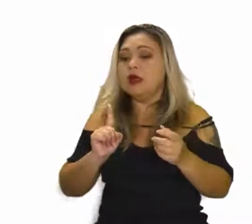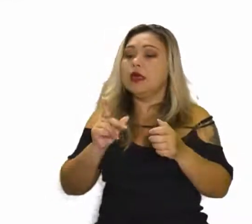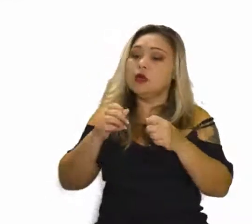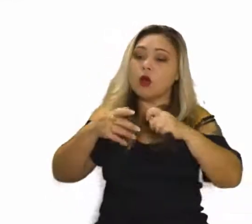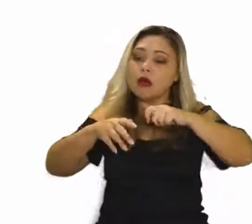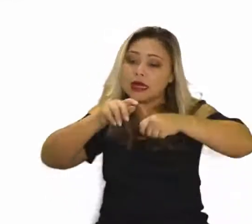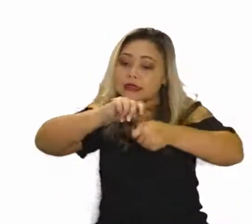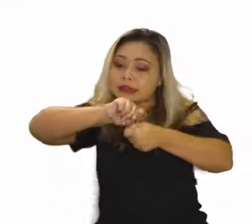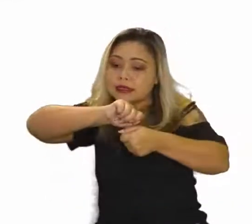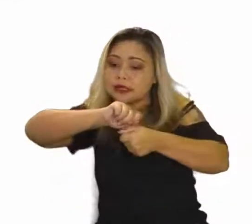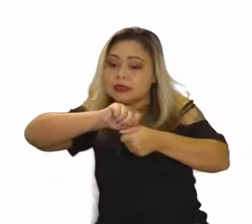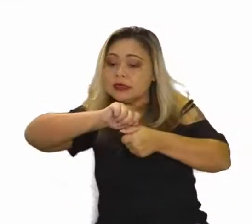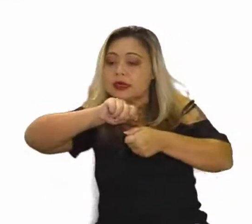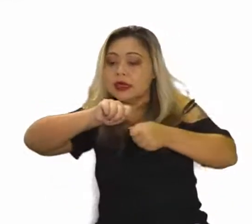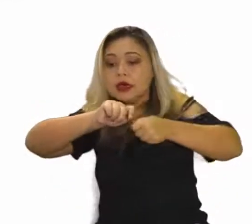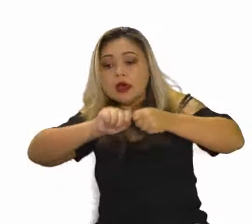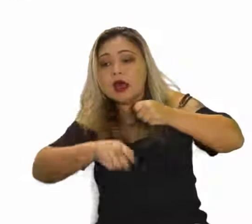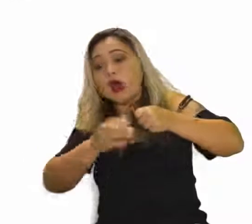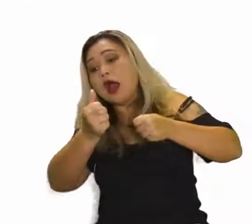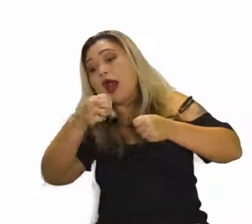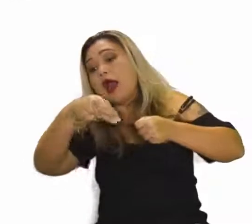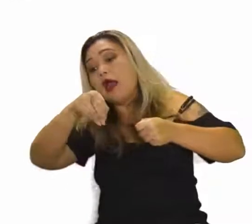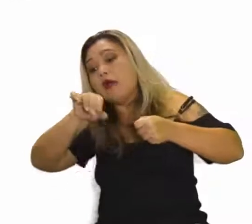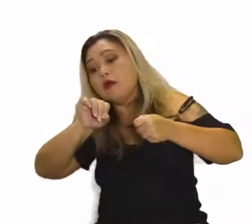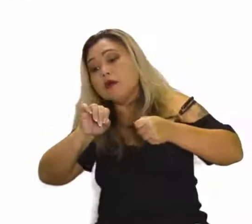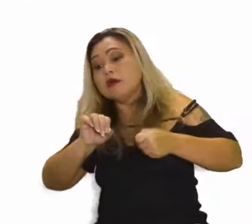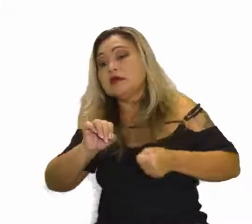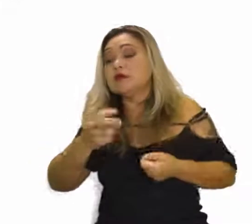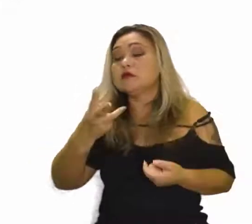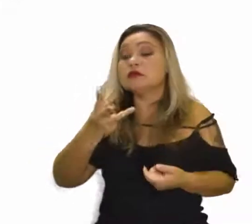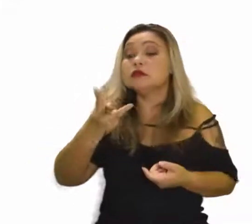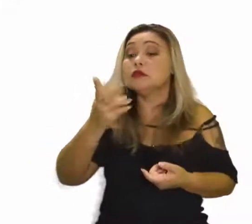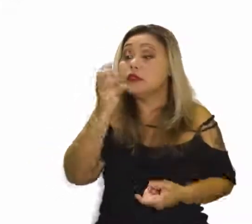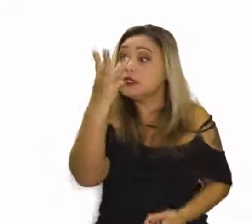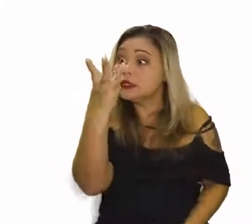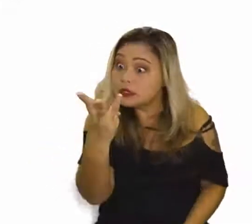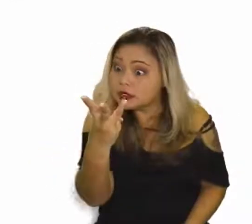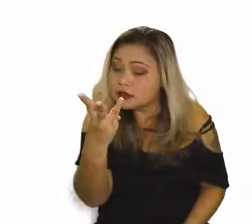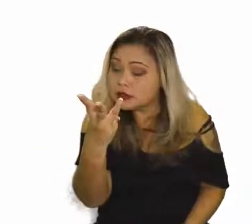castanha. Uma amêndoa, 3 por dia.